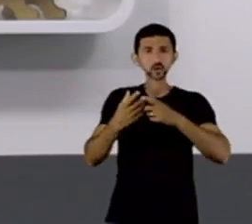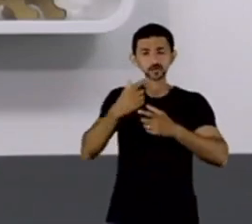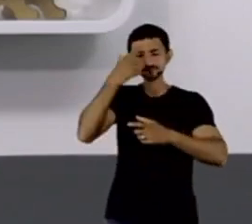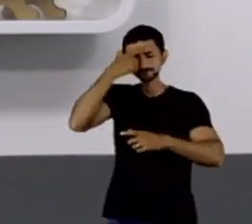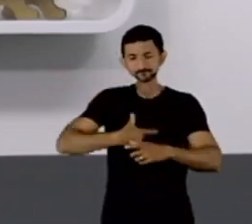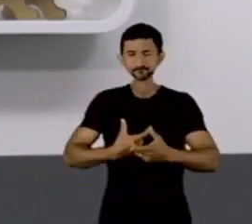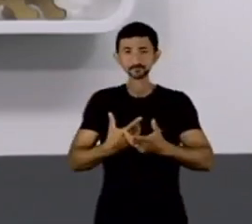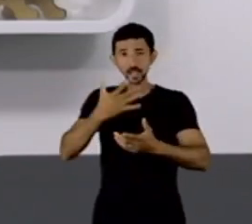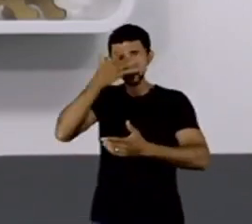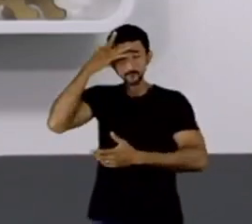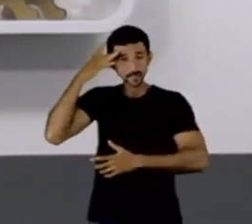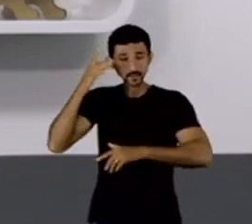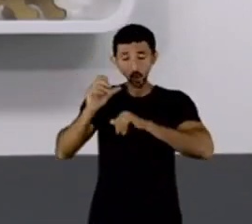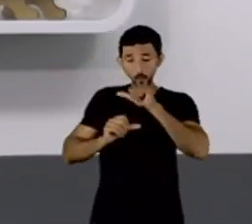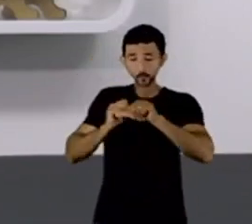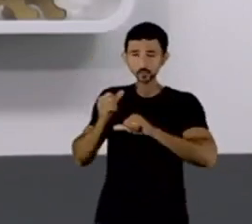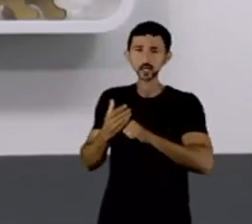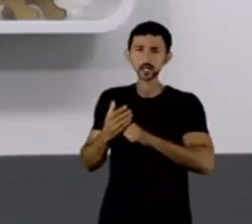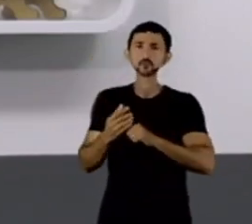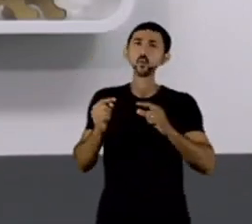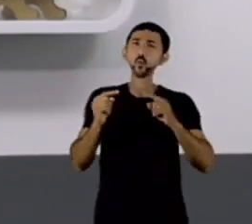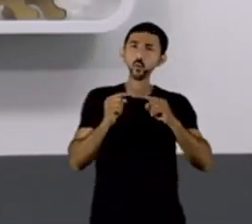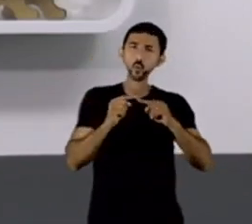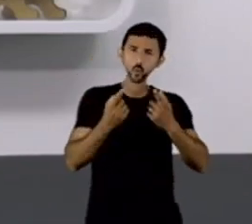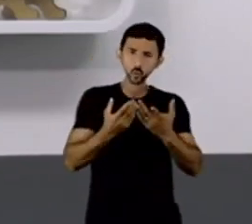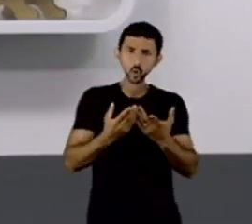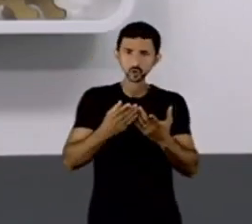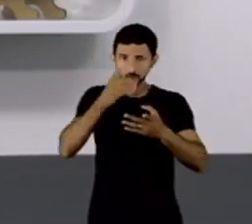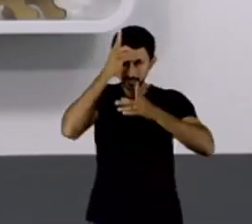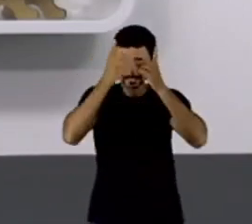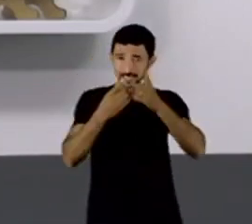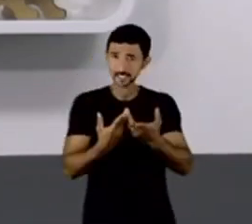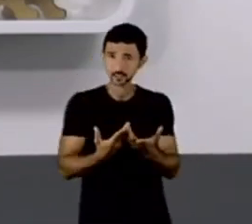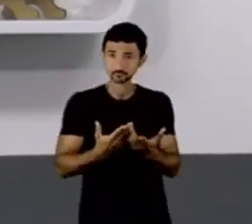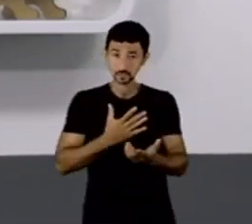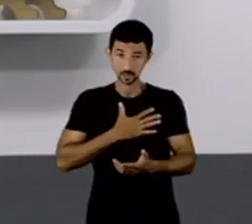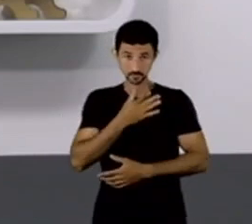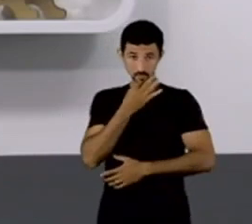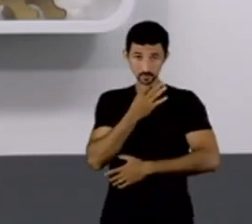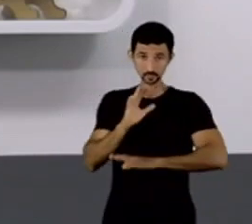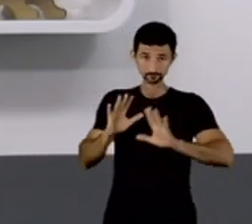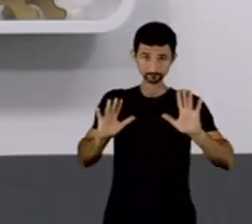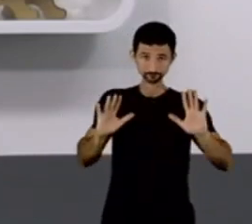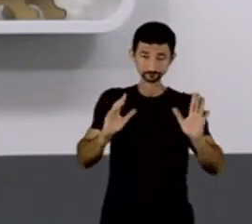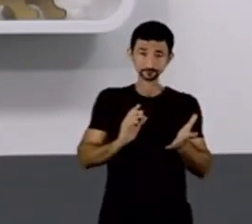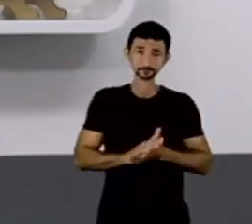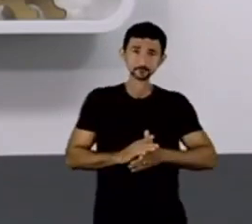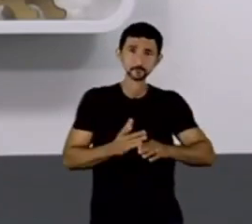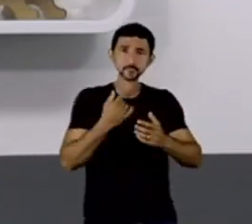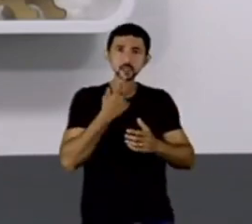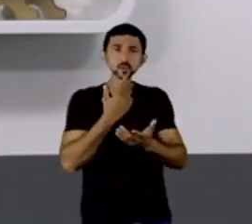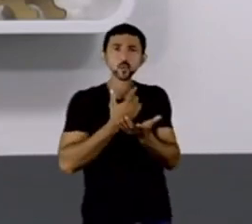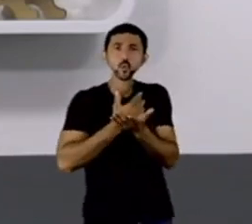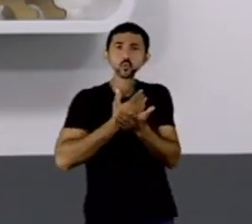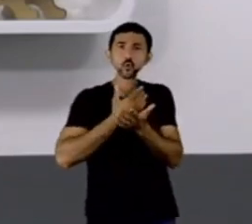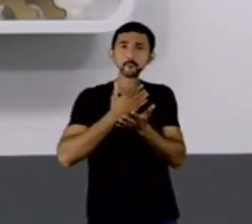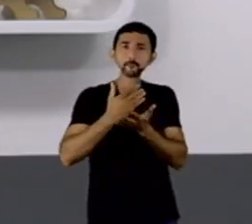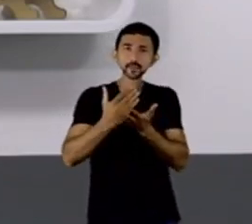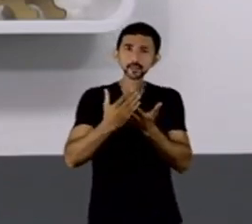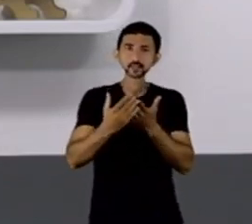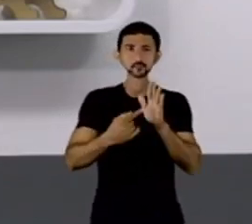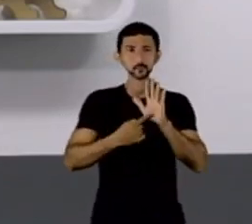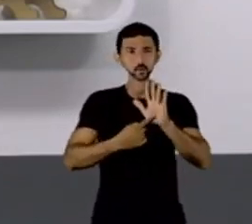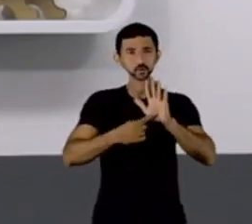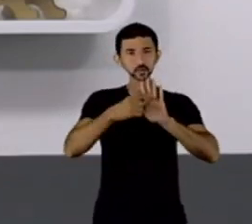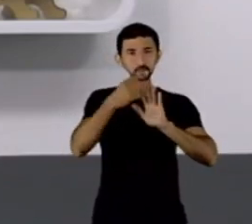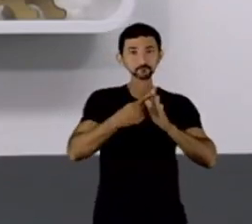acredito que as pessoas mudaram. Eu concordo com essa ideia. Isso é só a minha opinião. Agora, quando eu começo a mostrar para